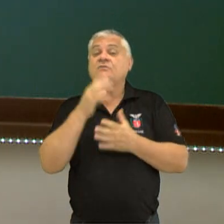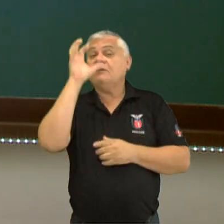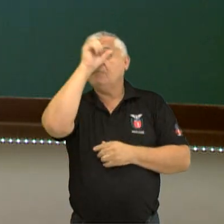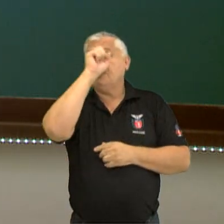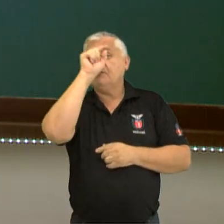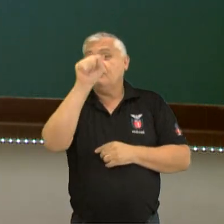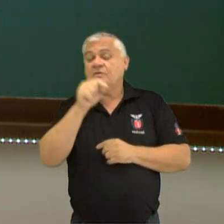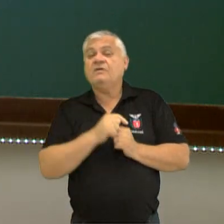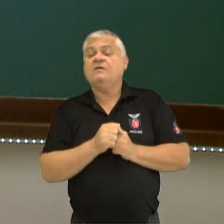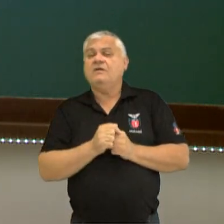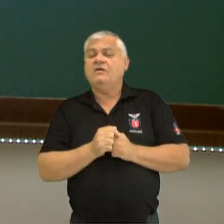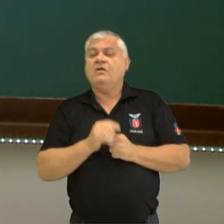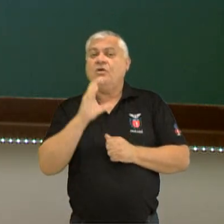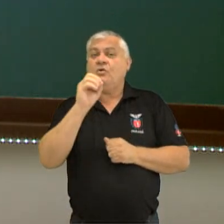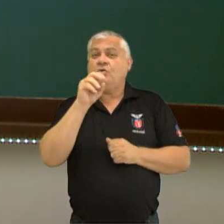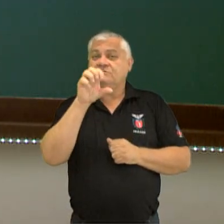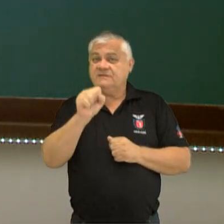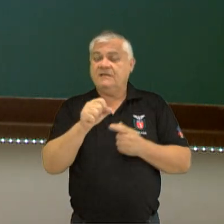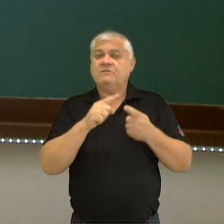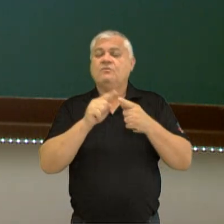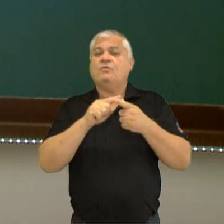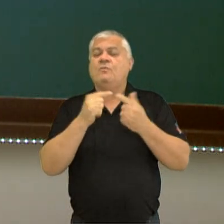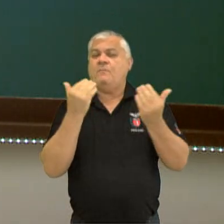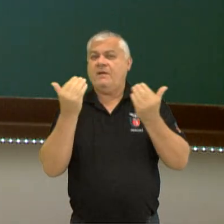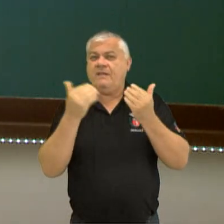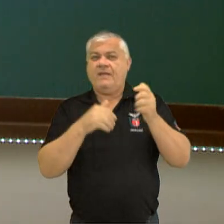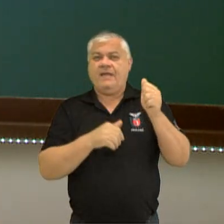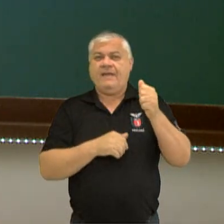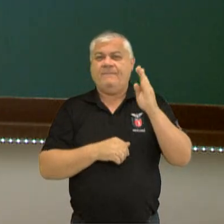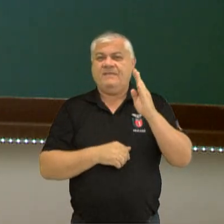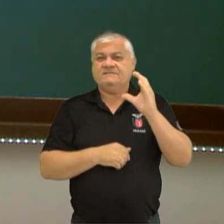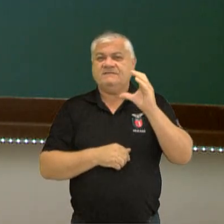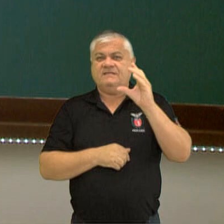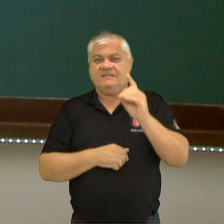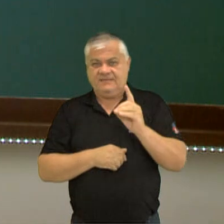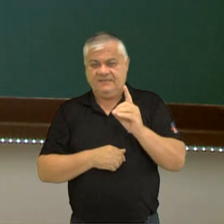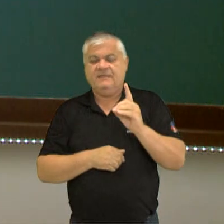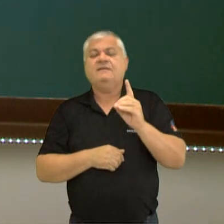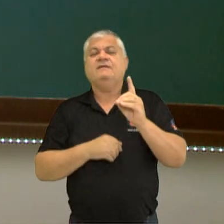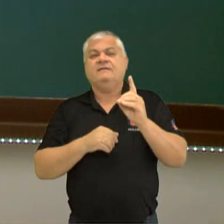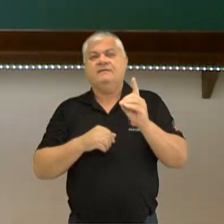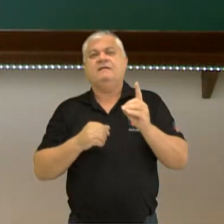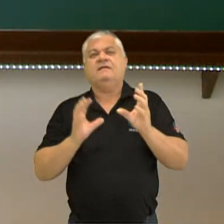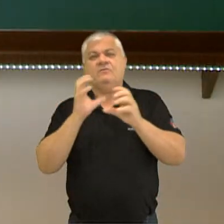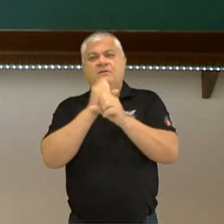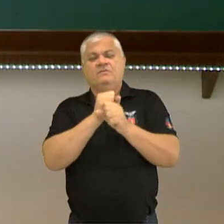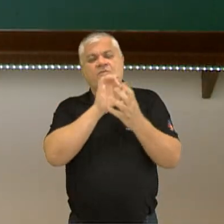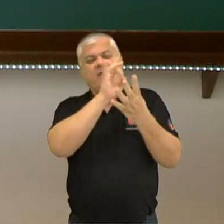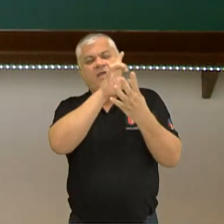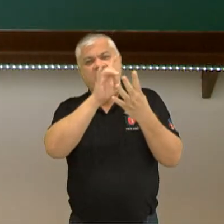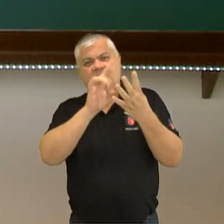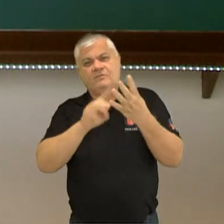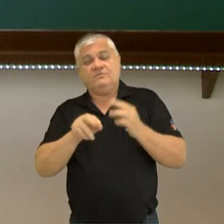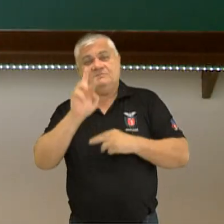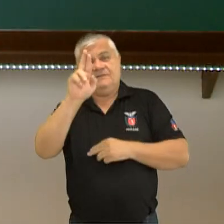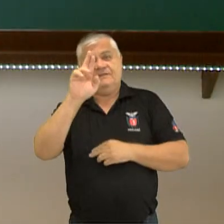nós vimos a função cosseno com os seus parâmetros A, B, C e D, calculando cada um deles.